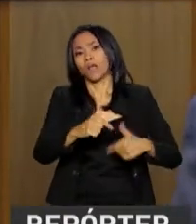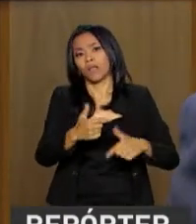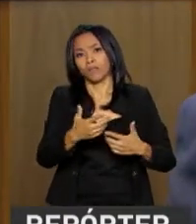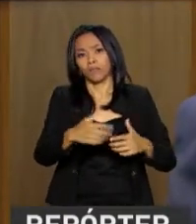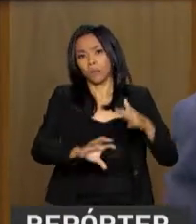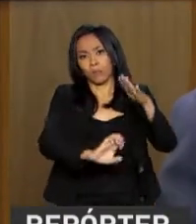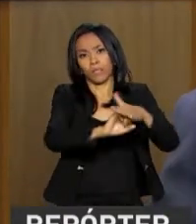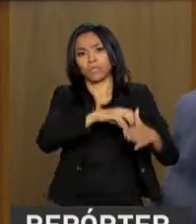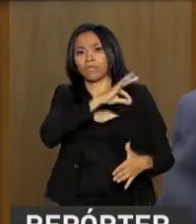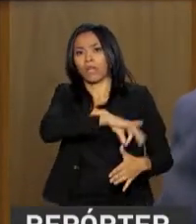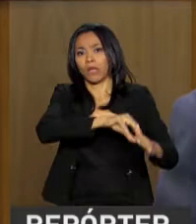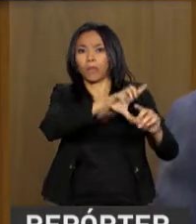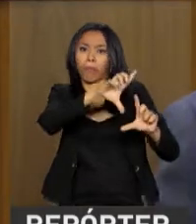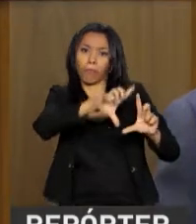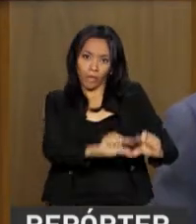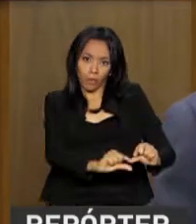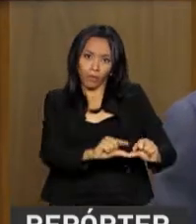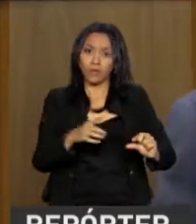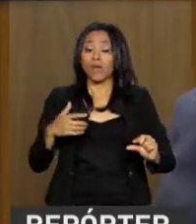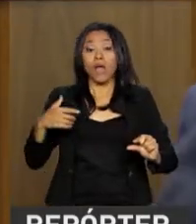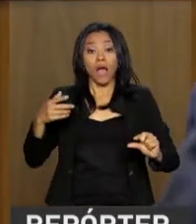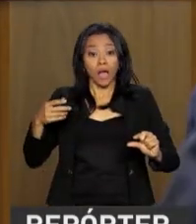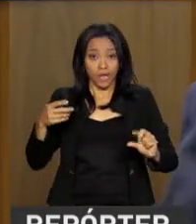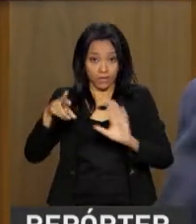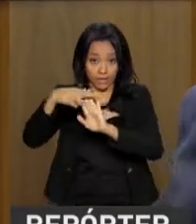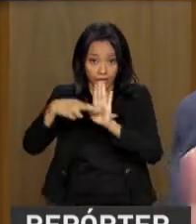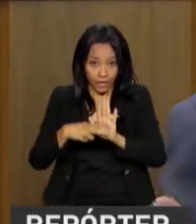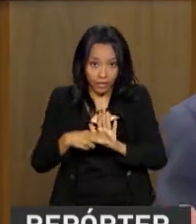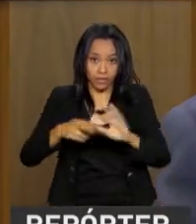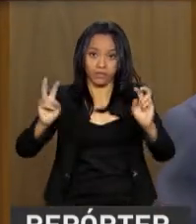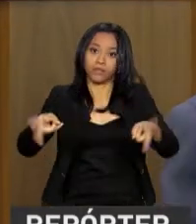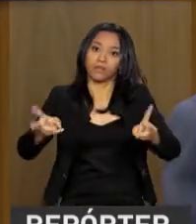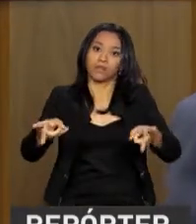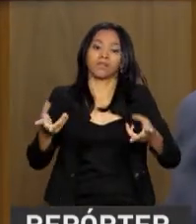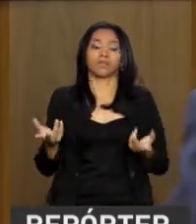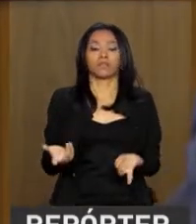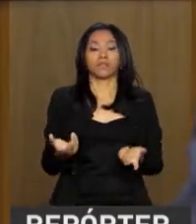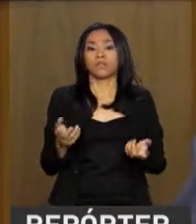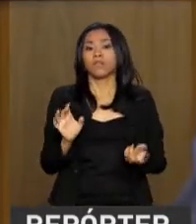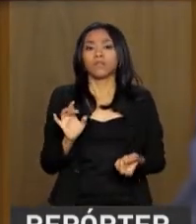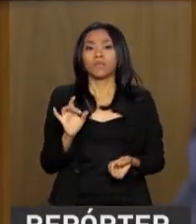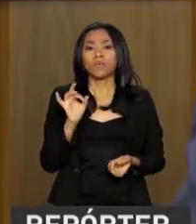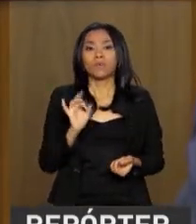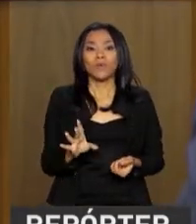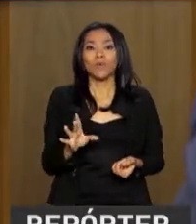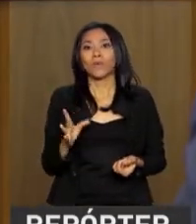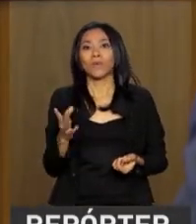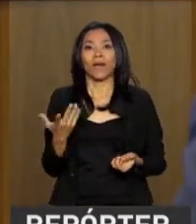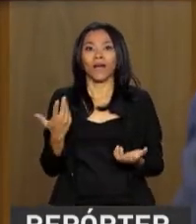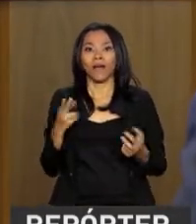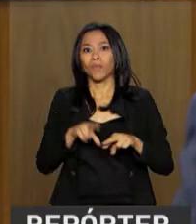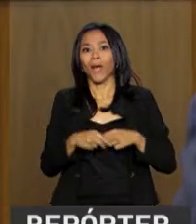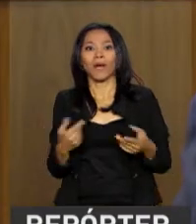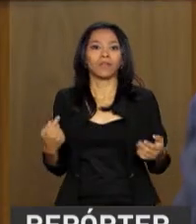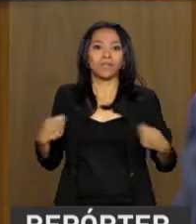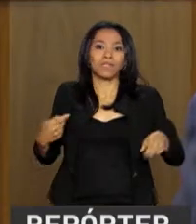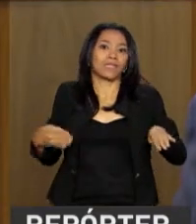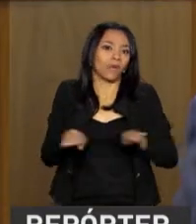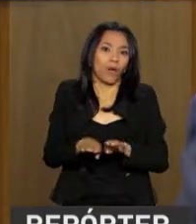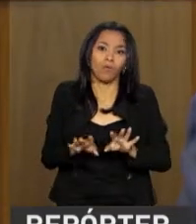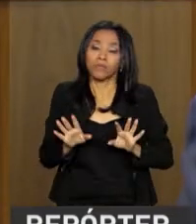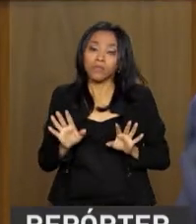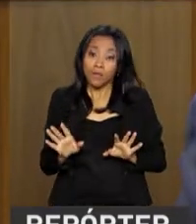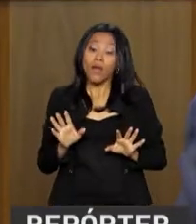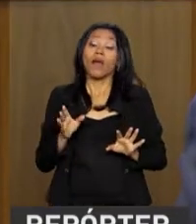não ser exatamente as mesmas agora não é só uma questão de igualdade também é importante para previdência